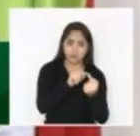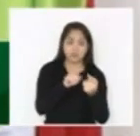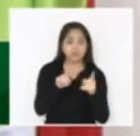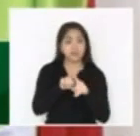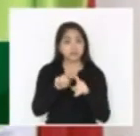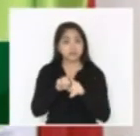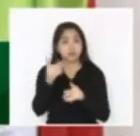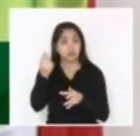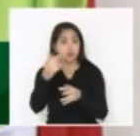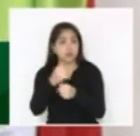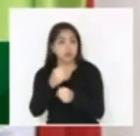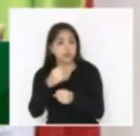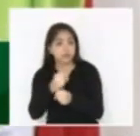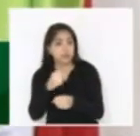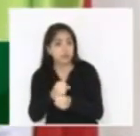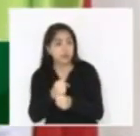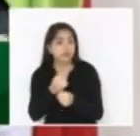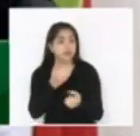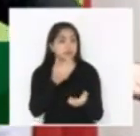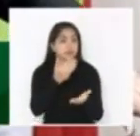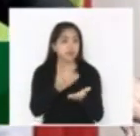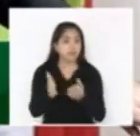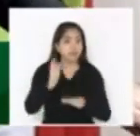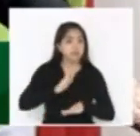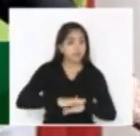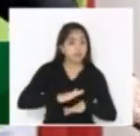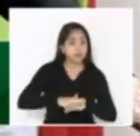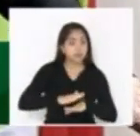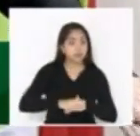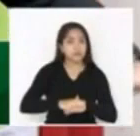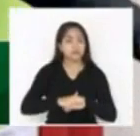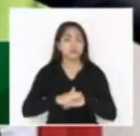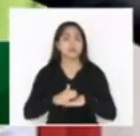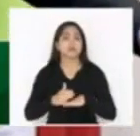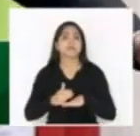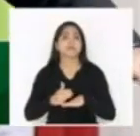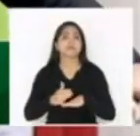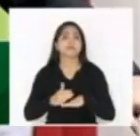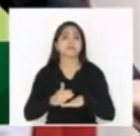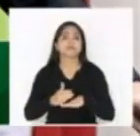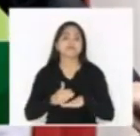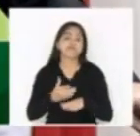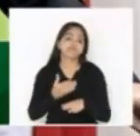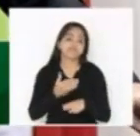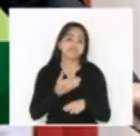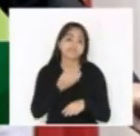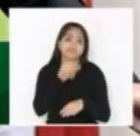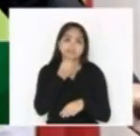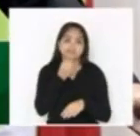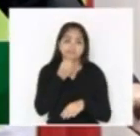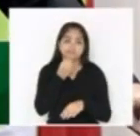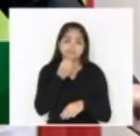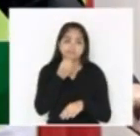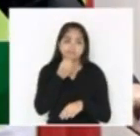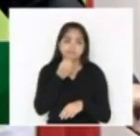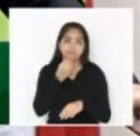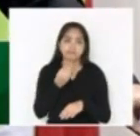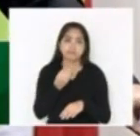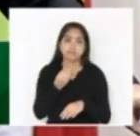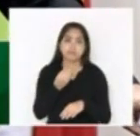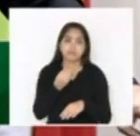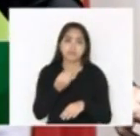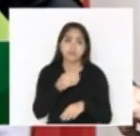orçamento, perderam a autonomia. E é evidente que se um órgão